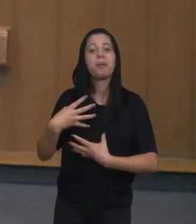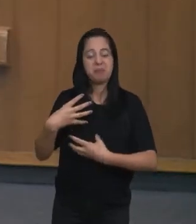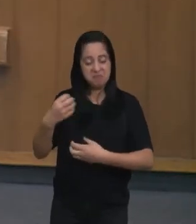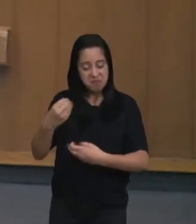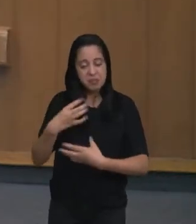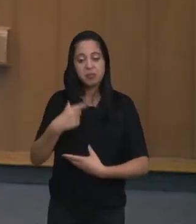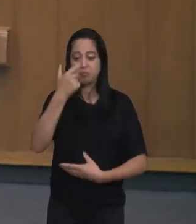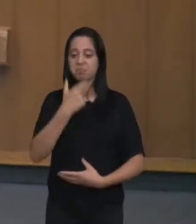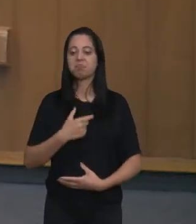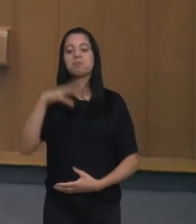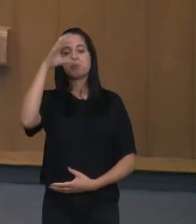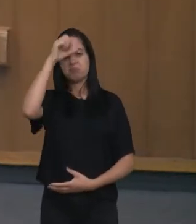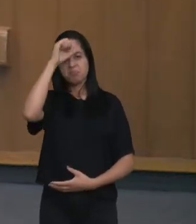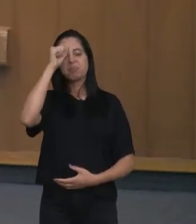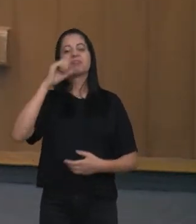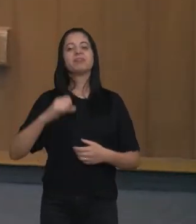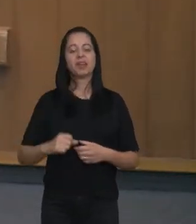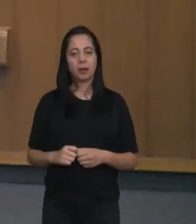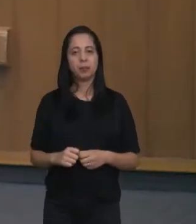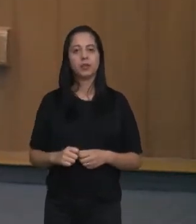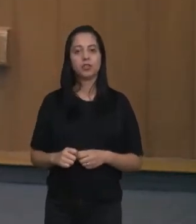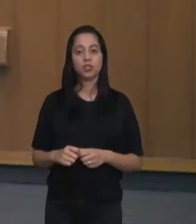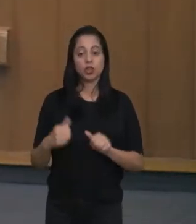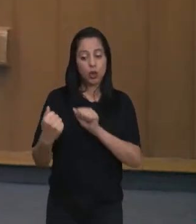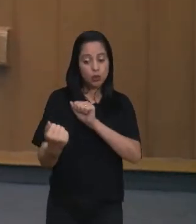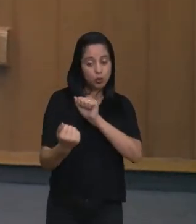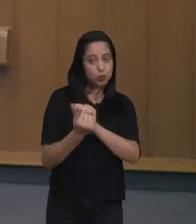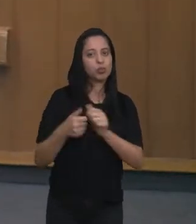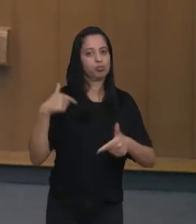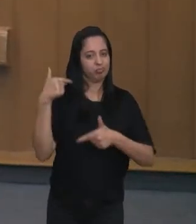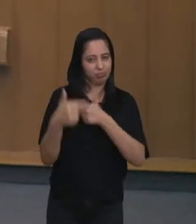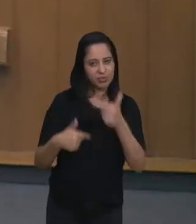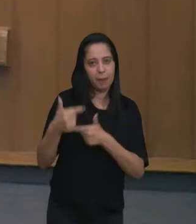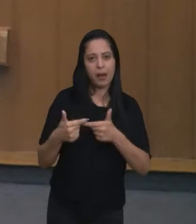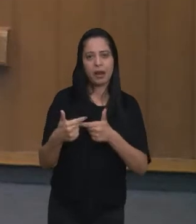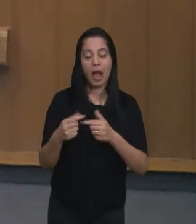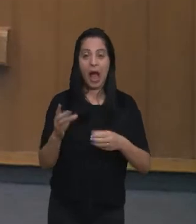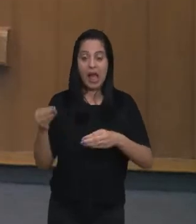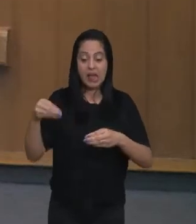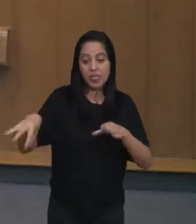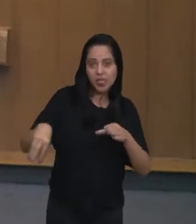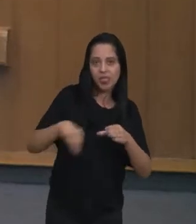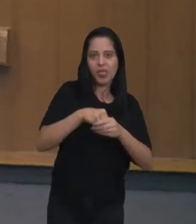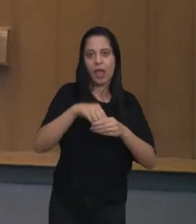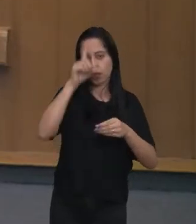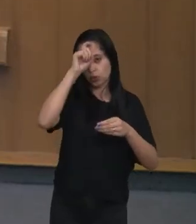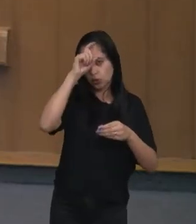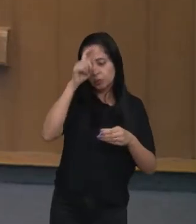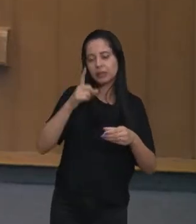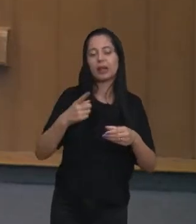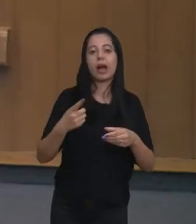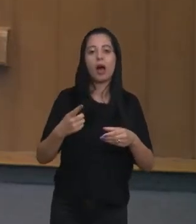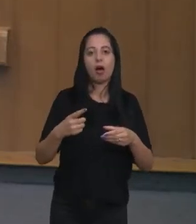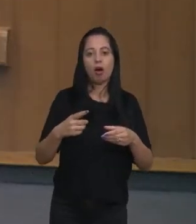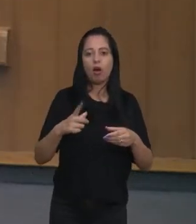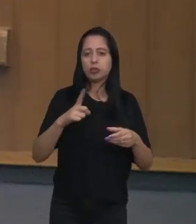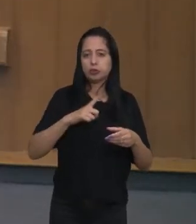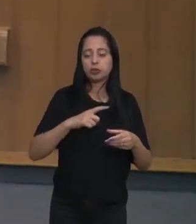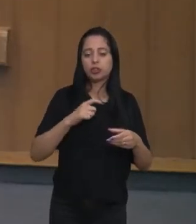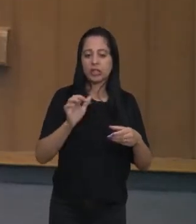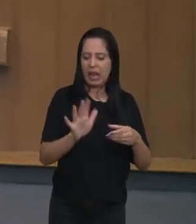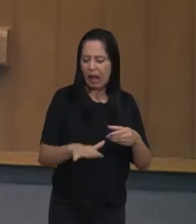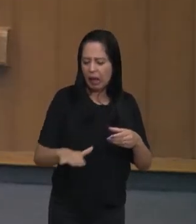em cirurgia. Então, a gente esteve trabalhando junto ali no Hospital Municipal, crianças com aquelas alterações